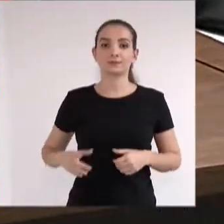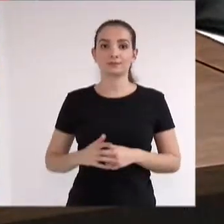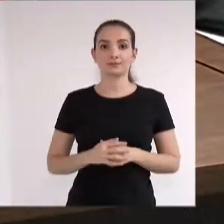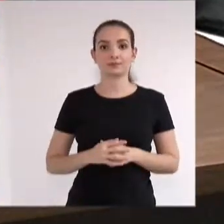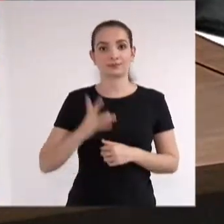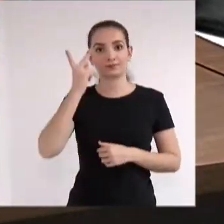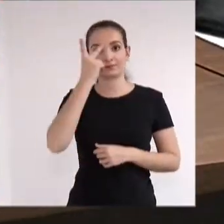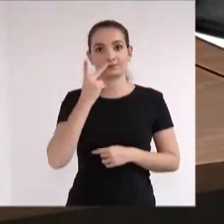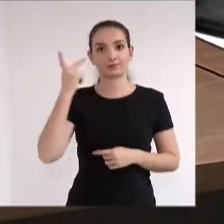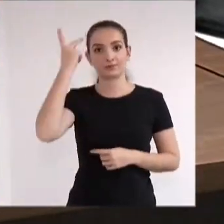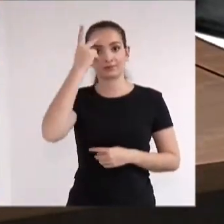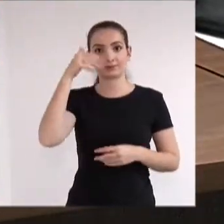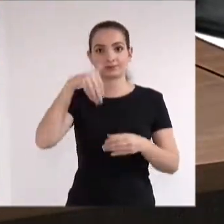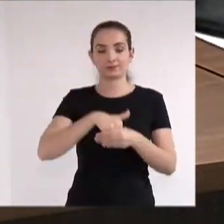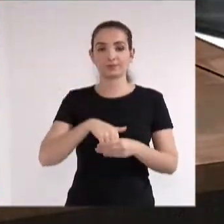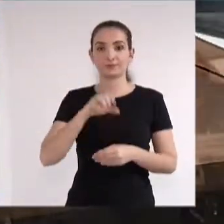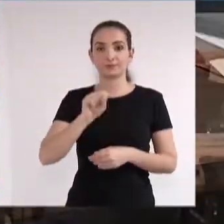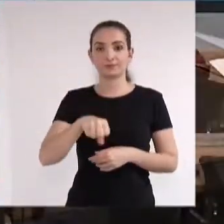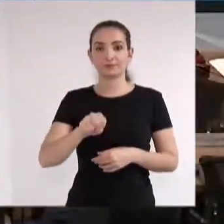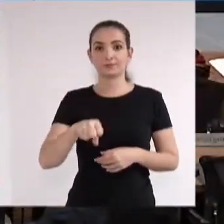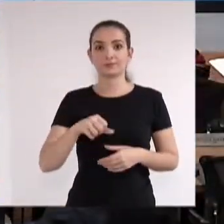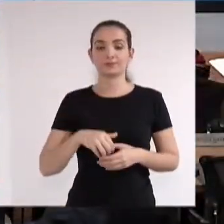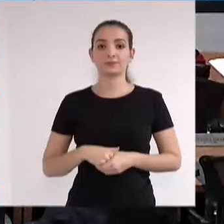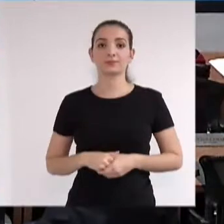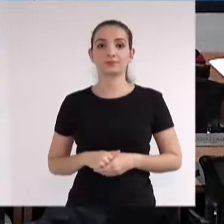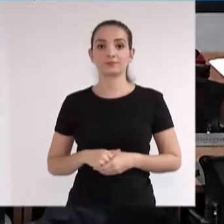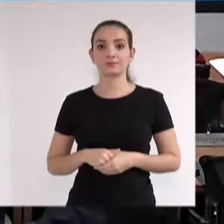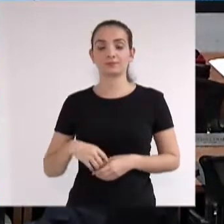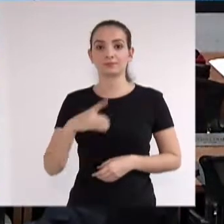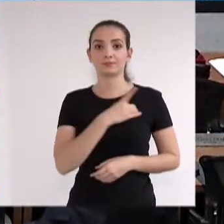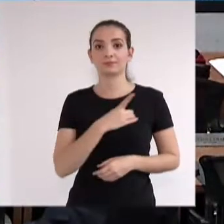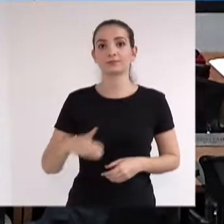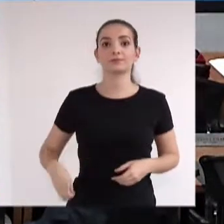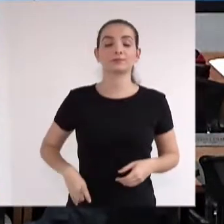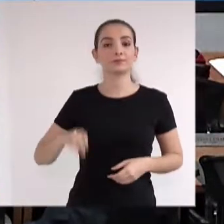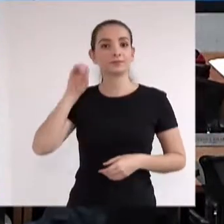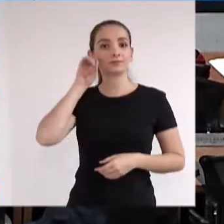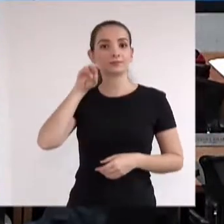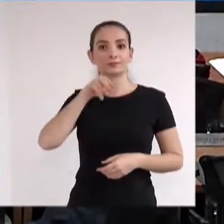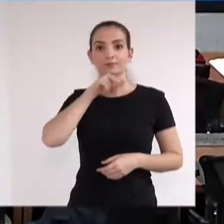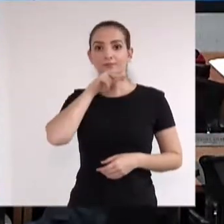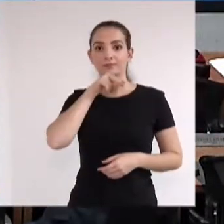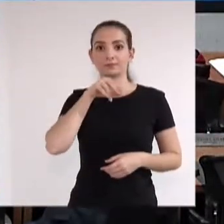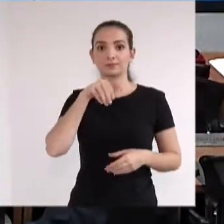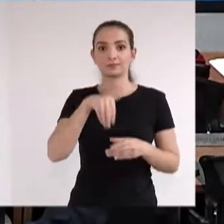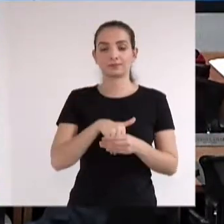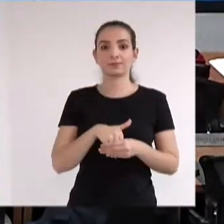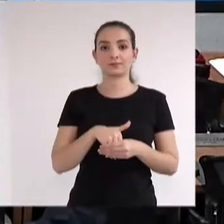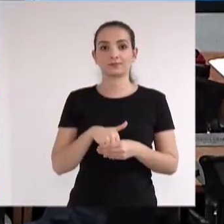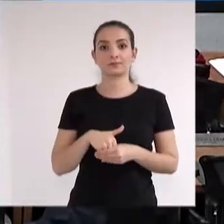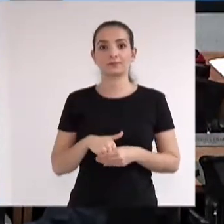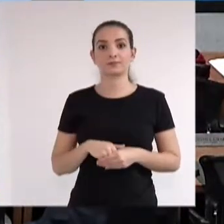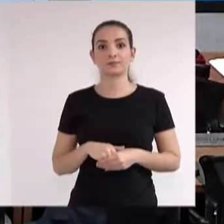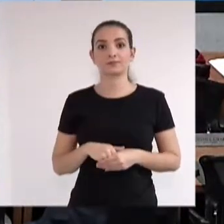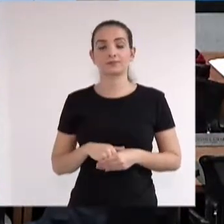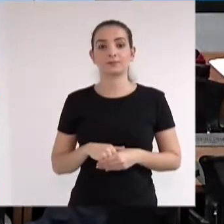Picarelli. Deputado Maurício Picarelli, vota sim. Deputado Onevan de Matos.